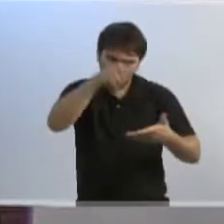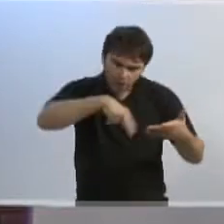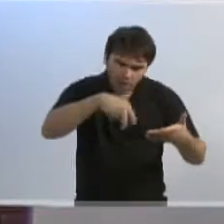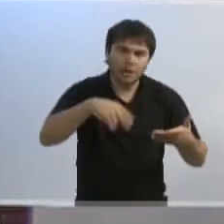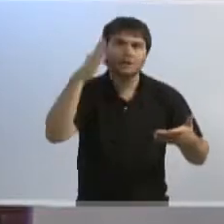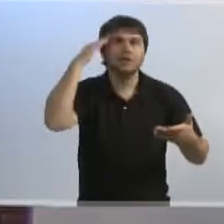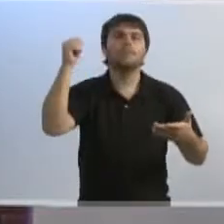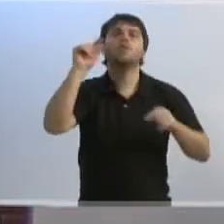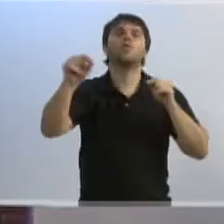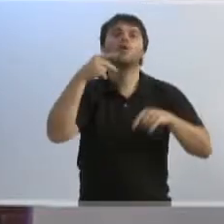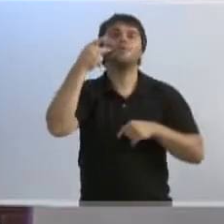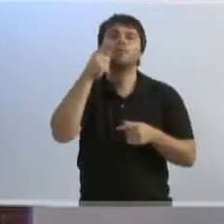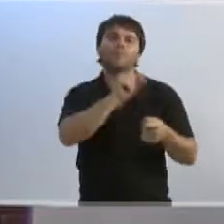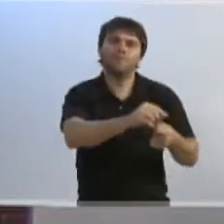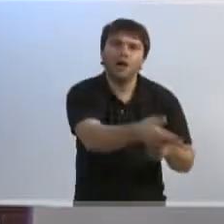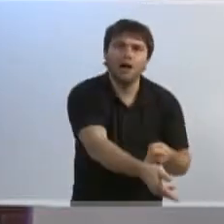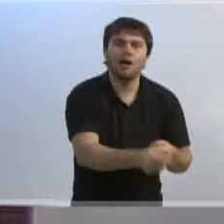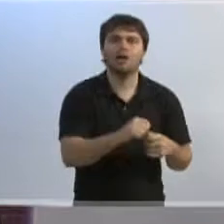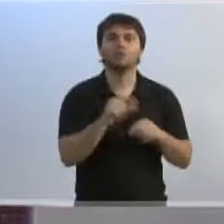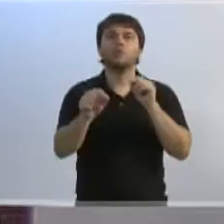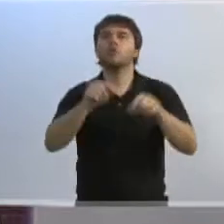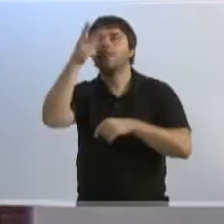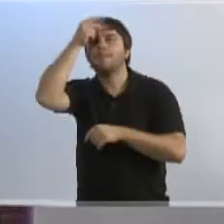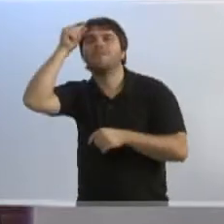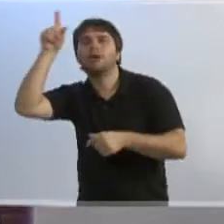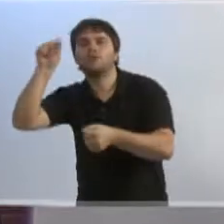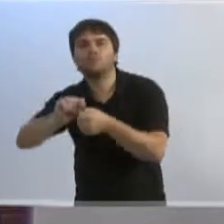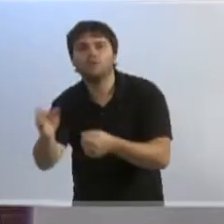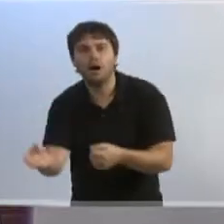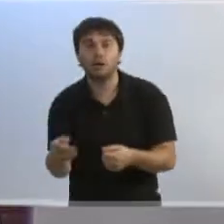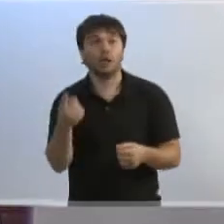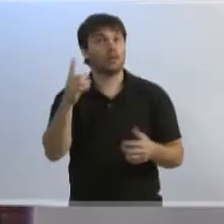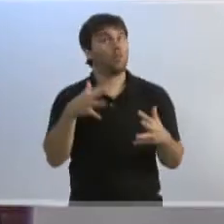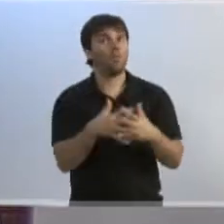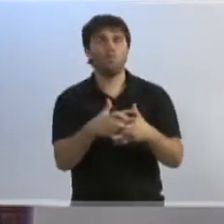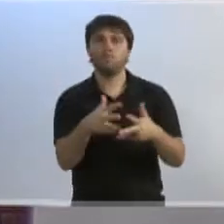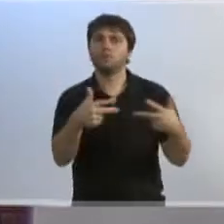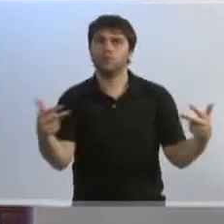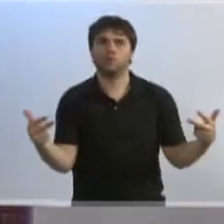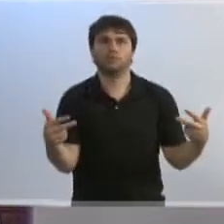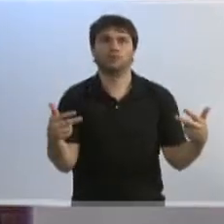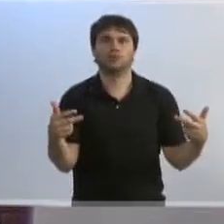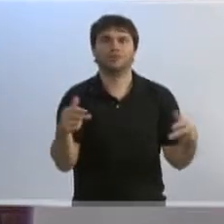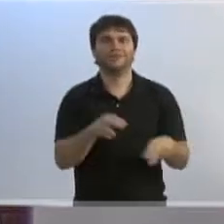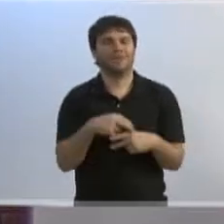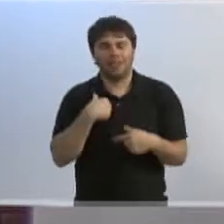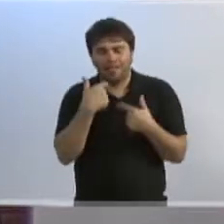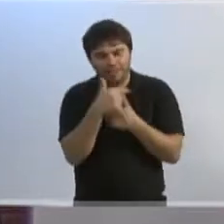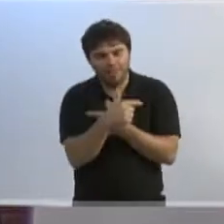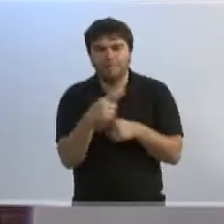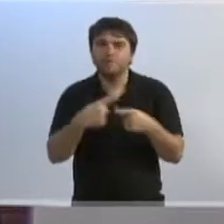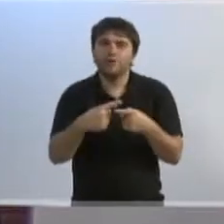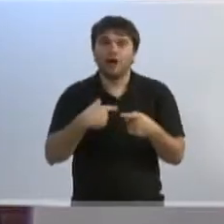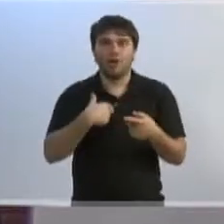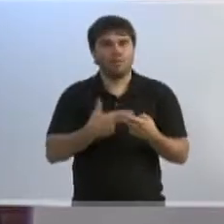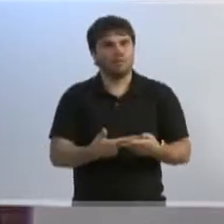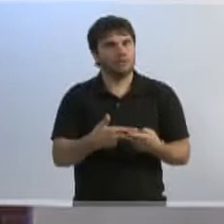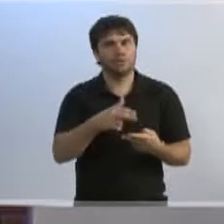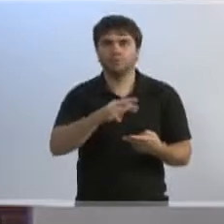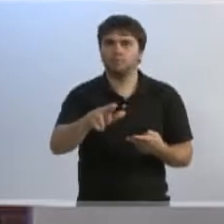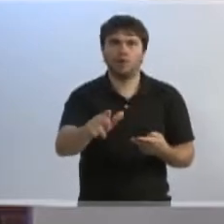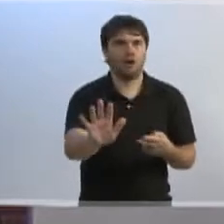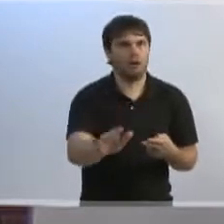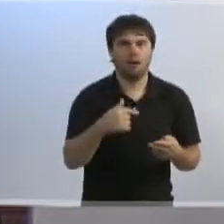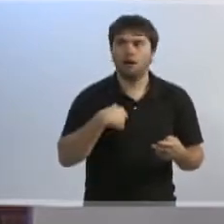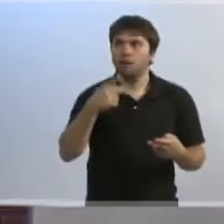vereador, vai se informar o que faz o prefeito, enfim, não confundam as coisas. E é muito engraçado, e eu, como não tenho muita paciência, e vou e falo